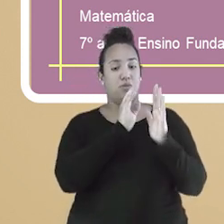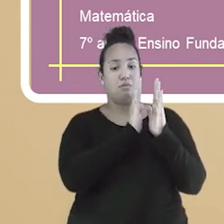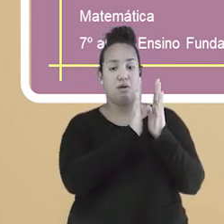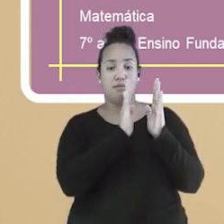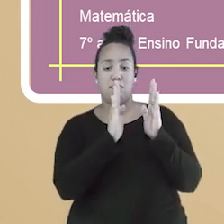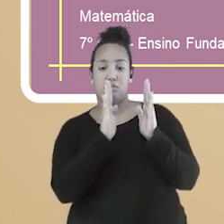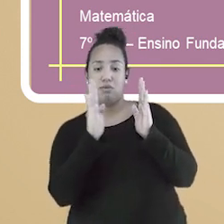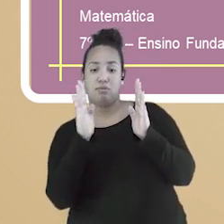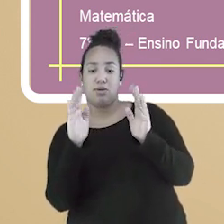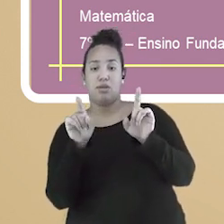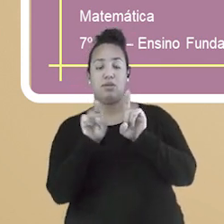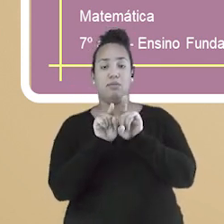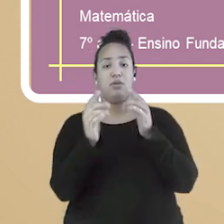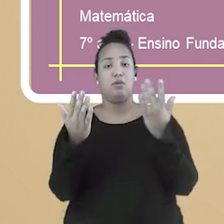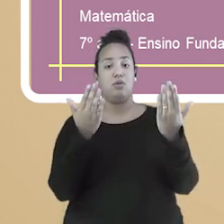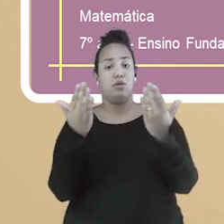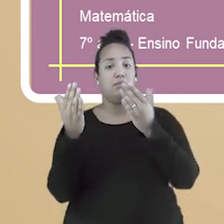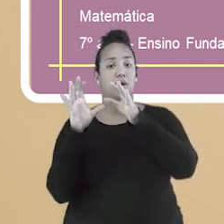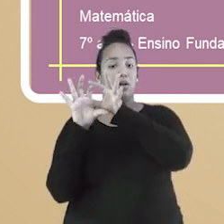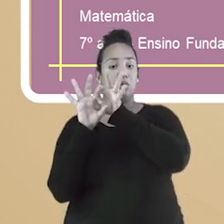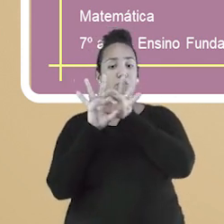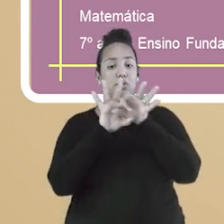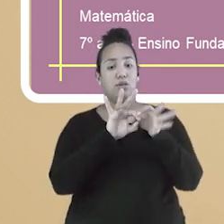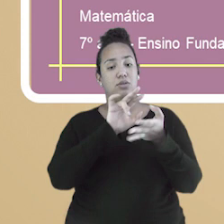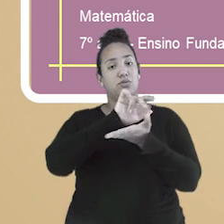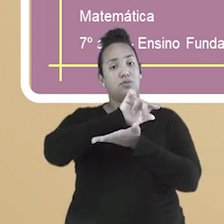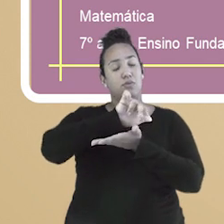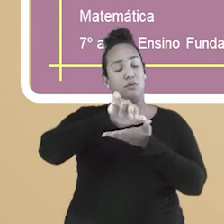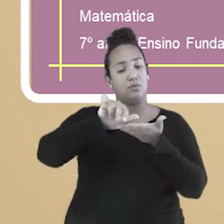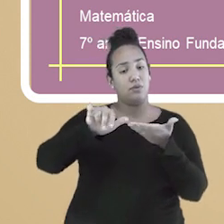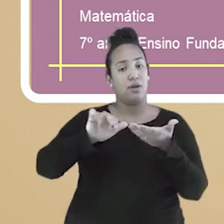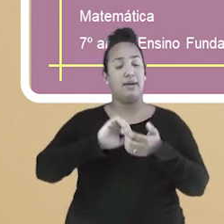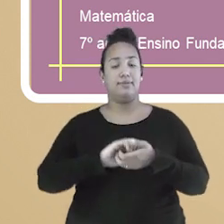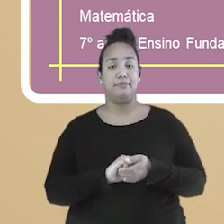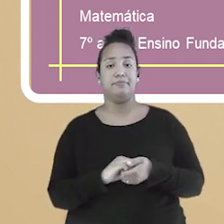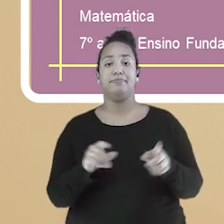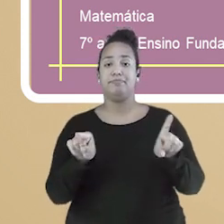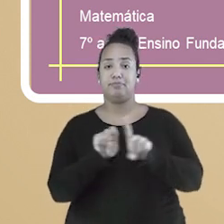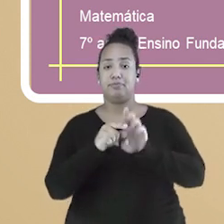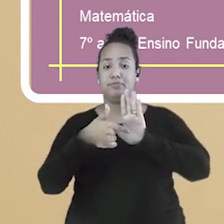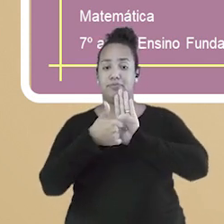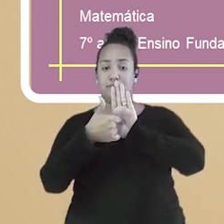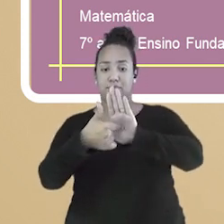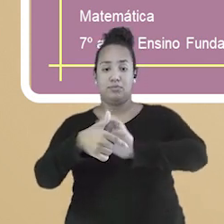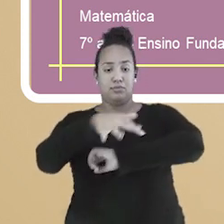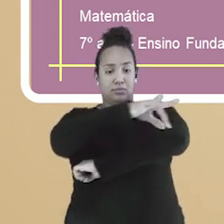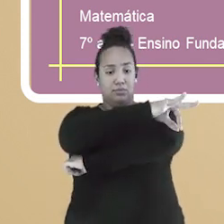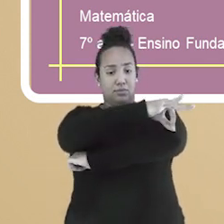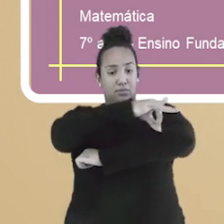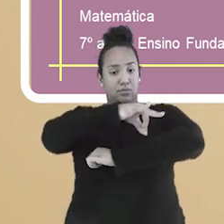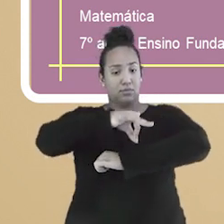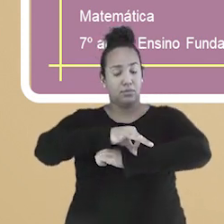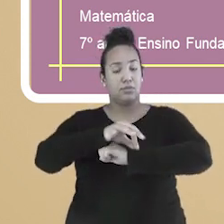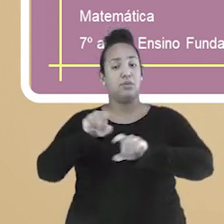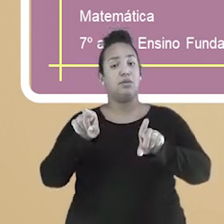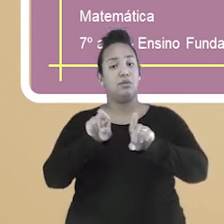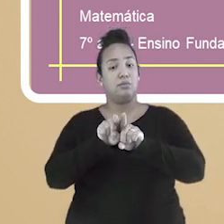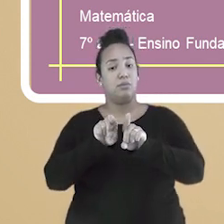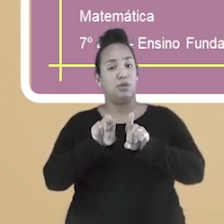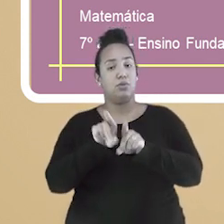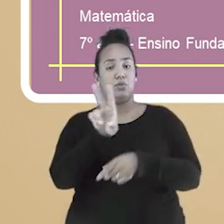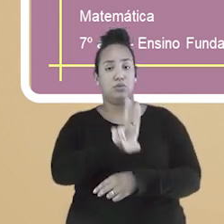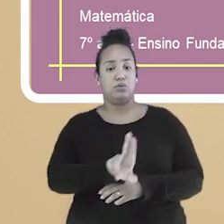contextos, incluindo o histórico, associá-los a pontos da reta numérica e utilizá-los em situações que envolvam adição e